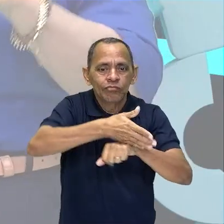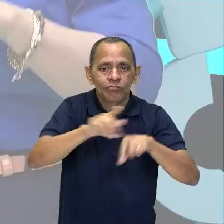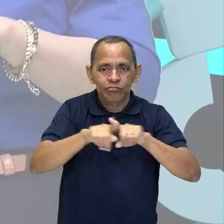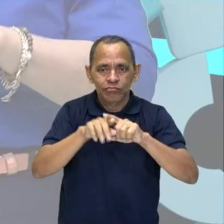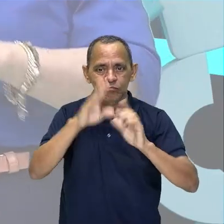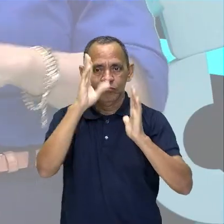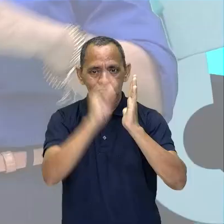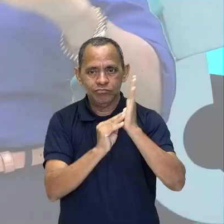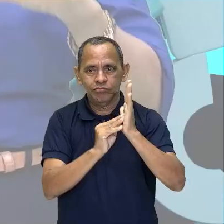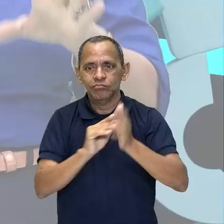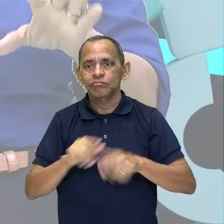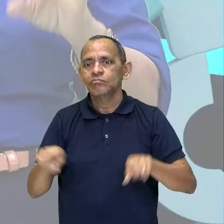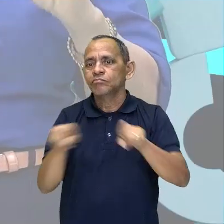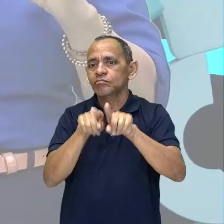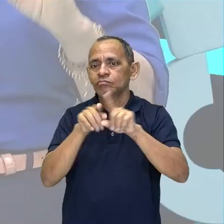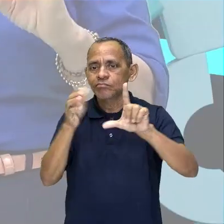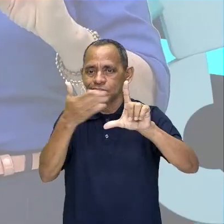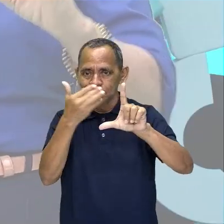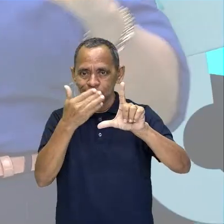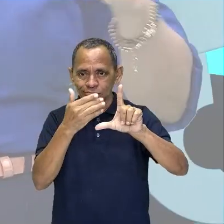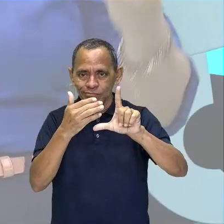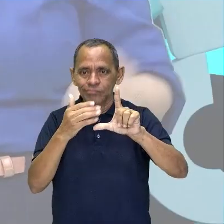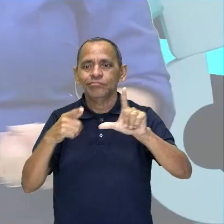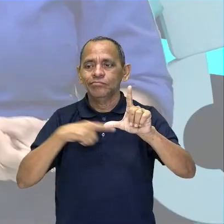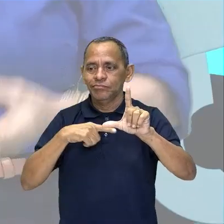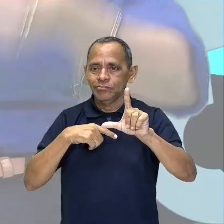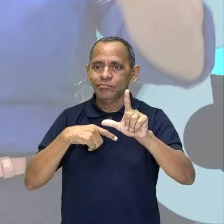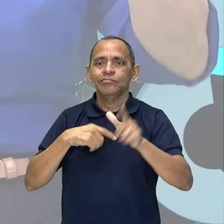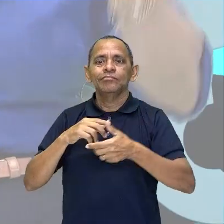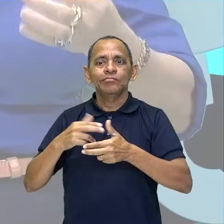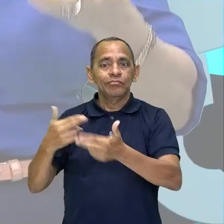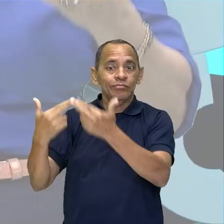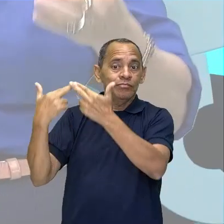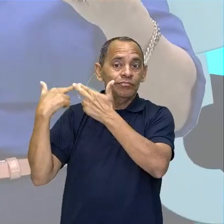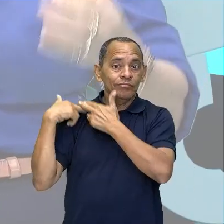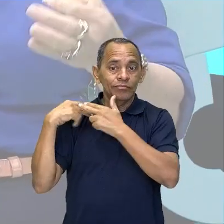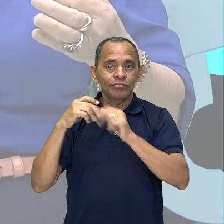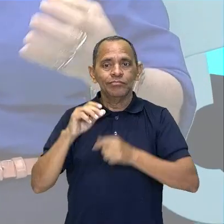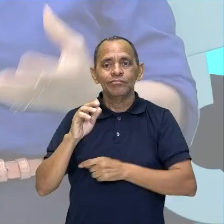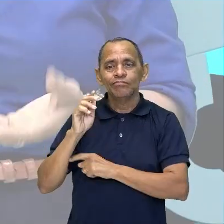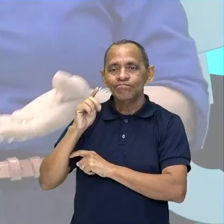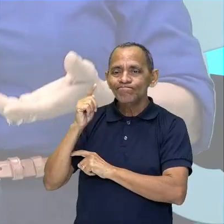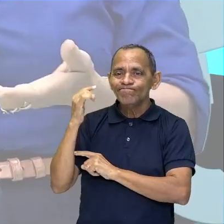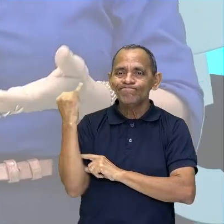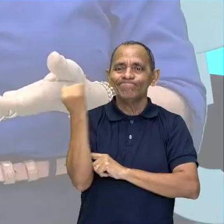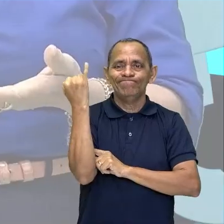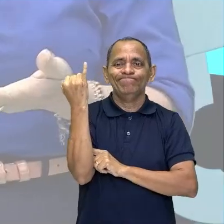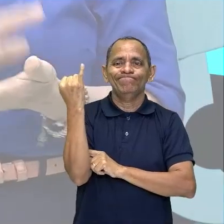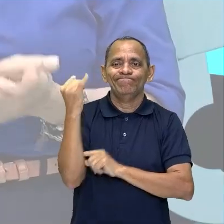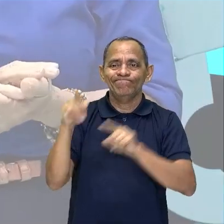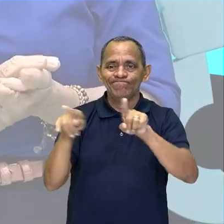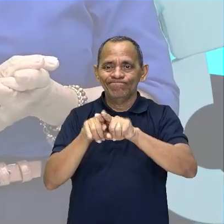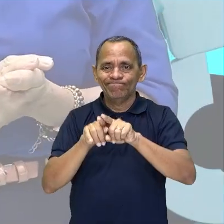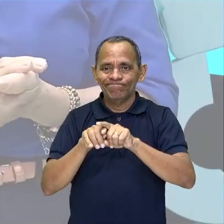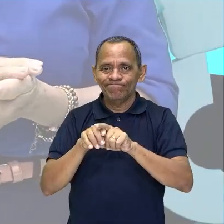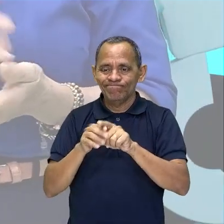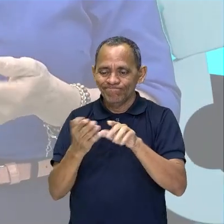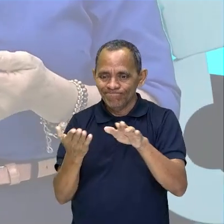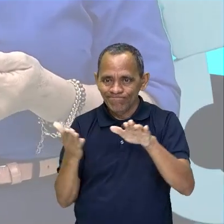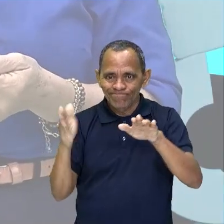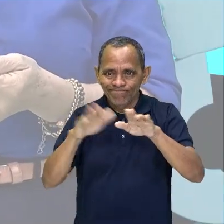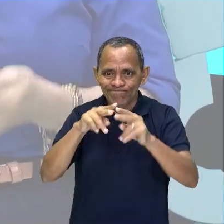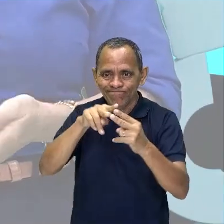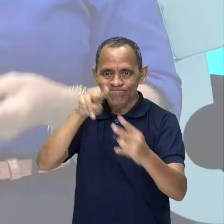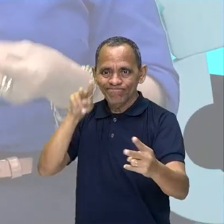as hipermídias vão desempenhar um papel que é essencial, que é fundamental na inclusão digital.